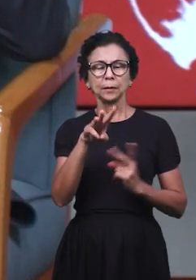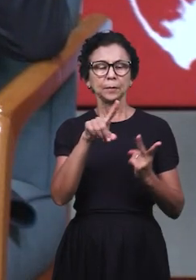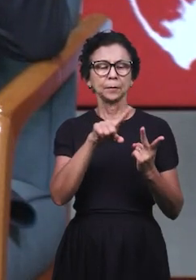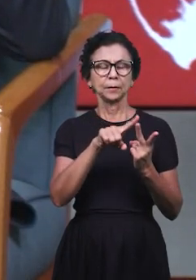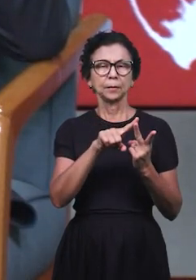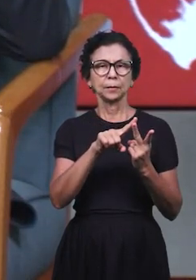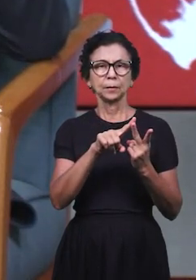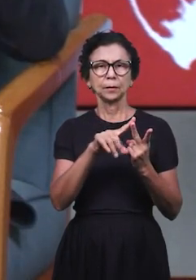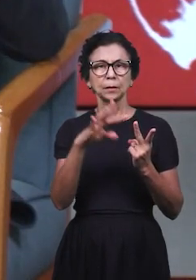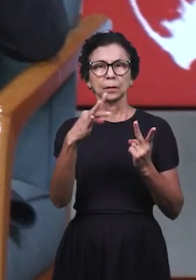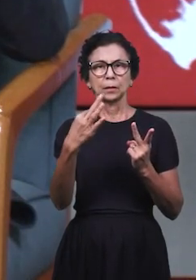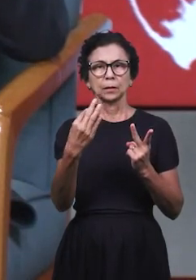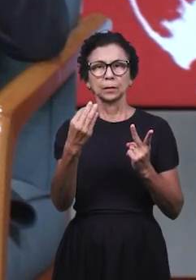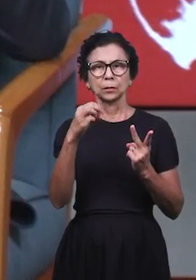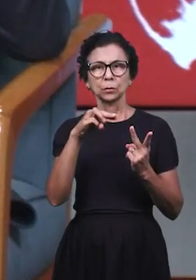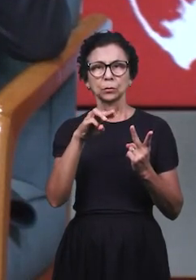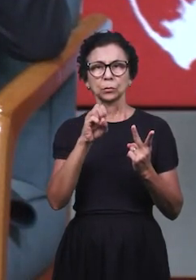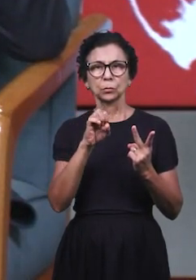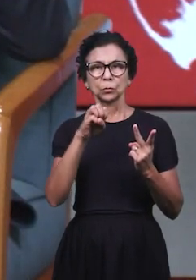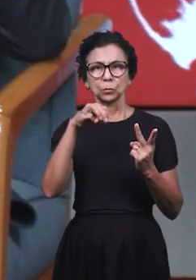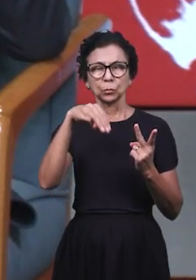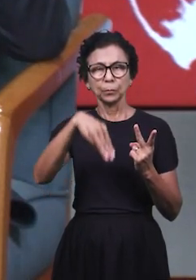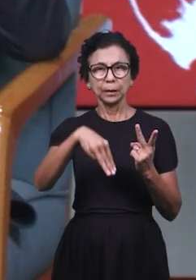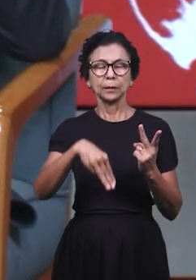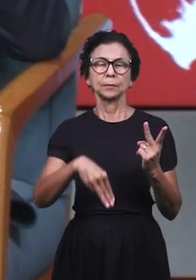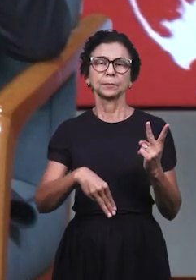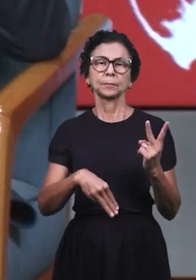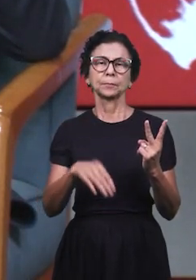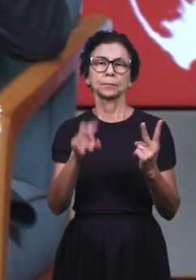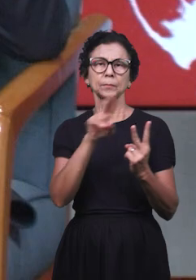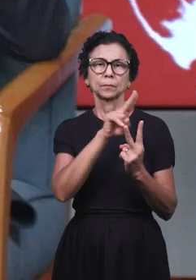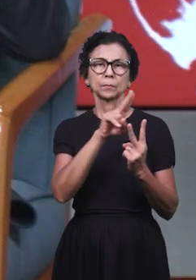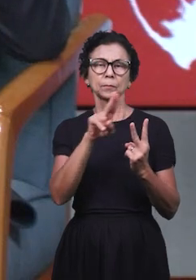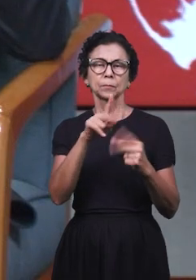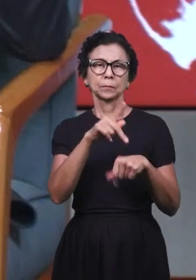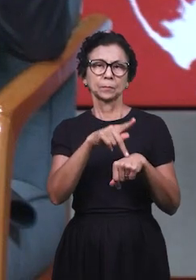Eles consultavam ao Senhor usando essas 2 pedras.